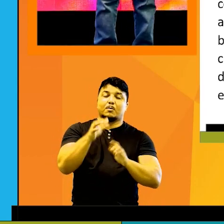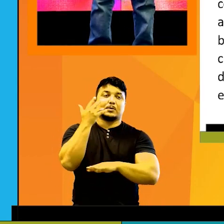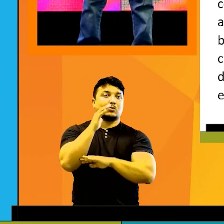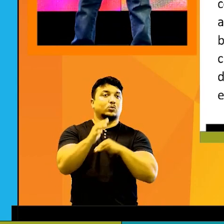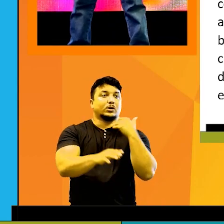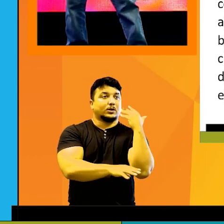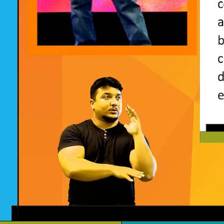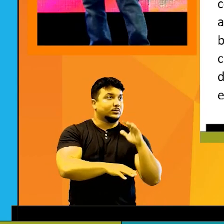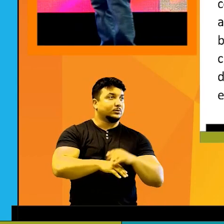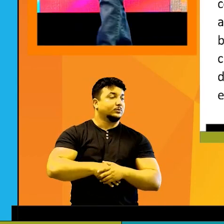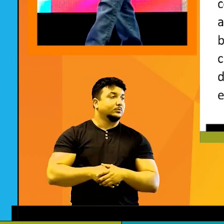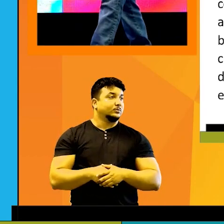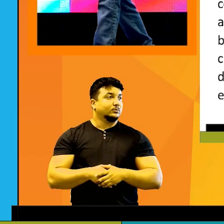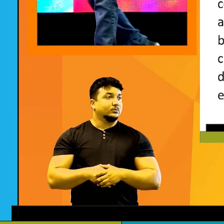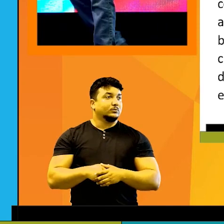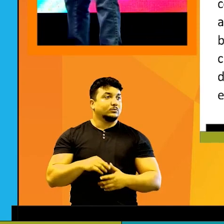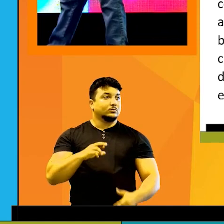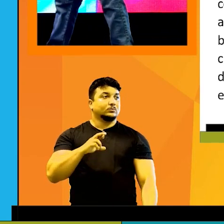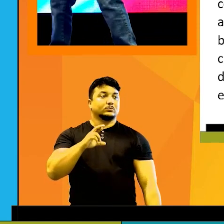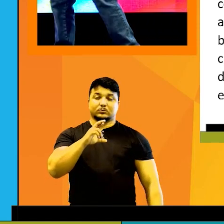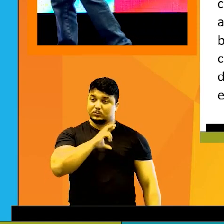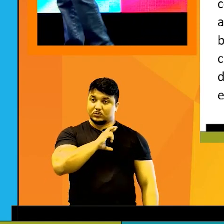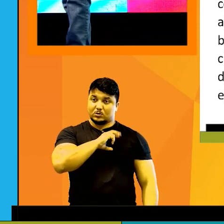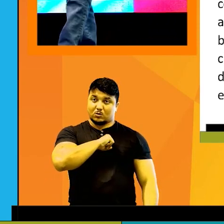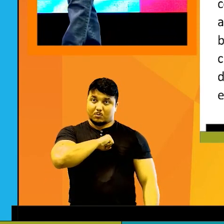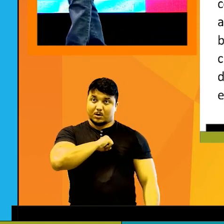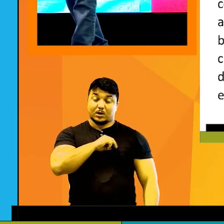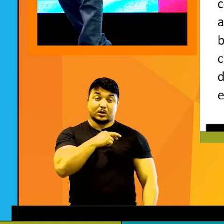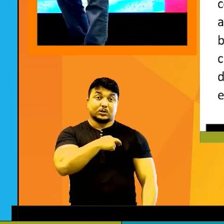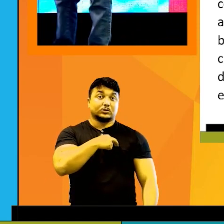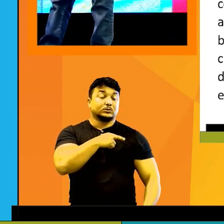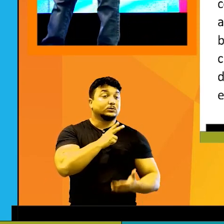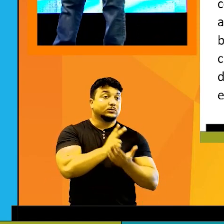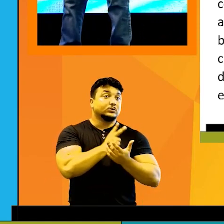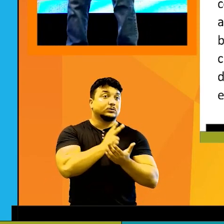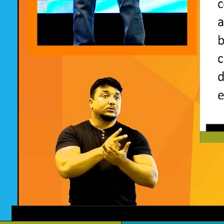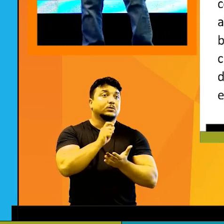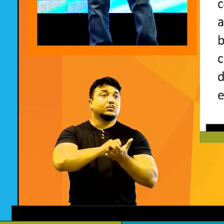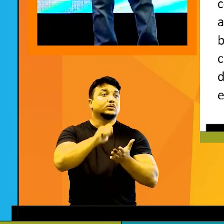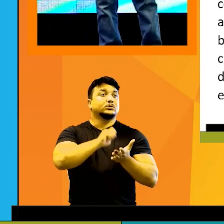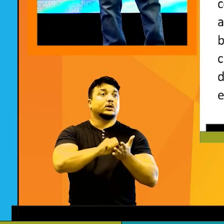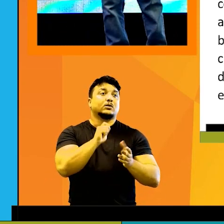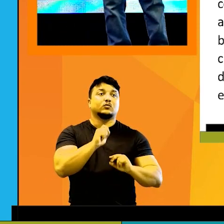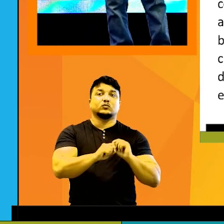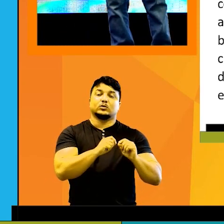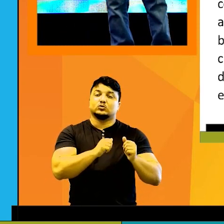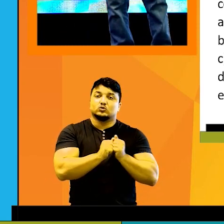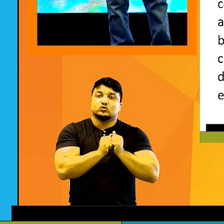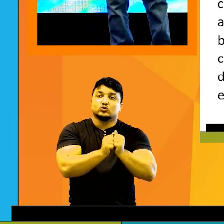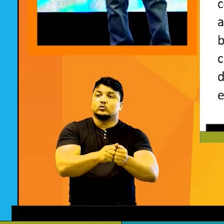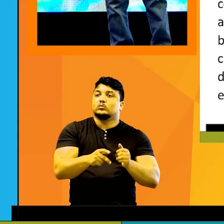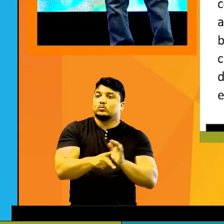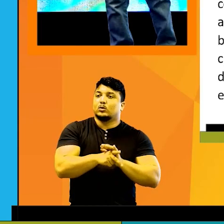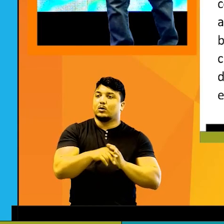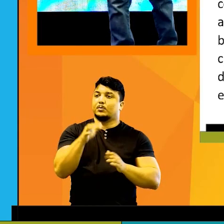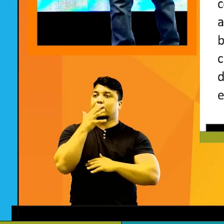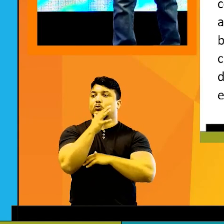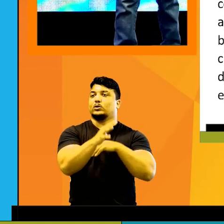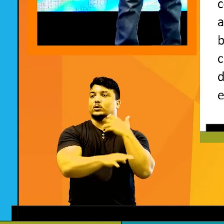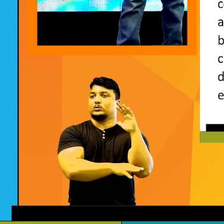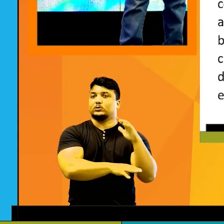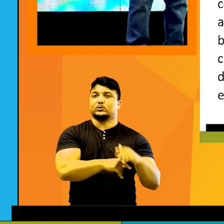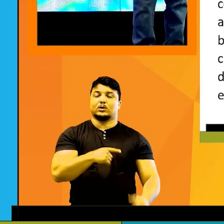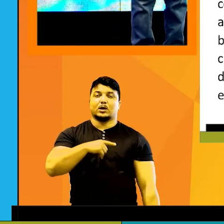natureza. Os românticos estavam sempre escrevendo em comunhão com a natureza.